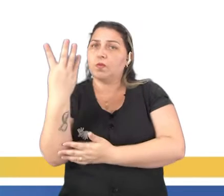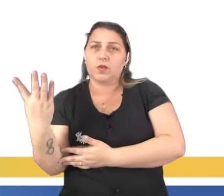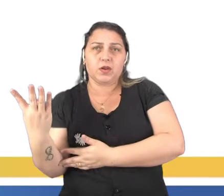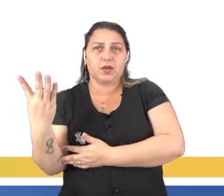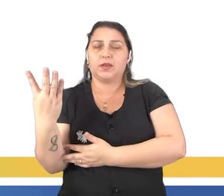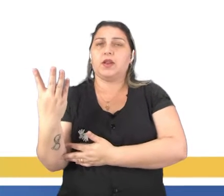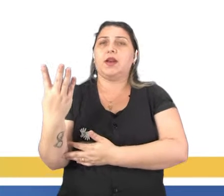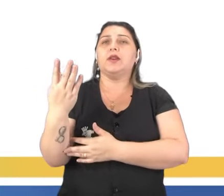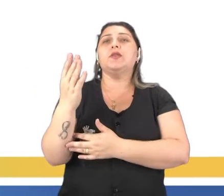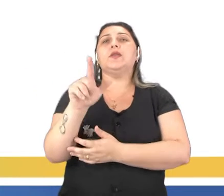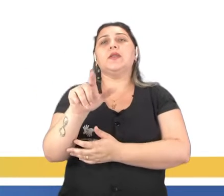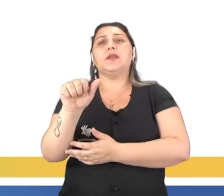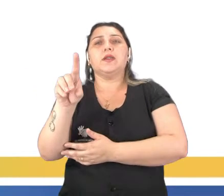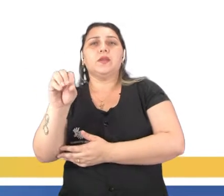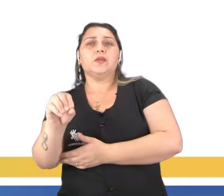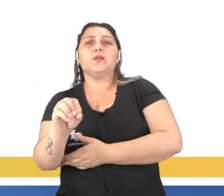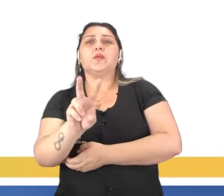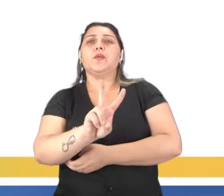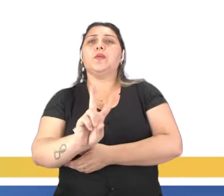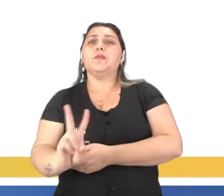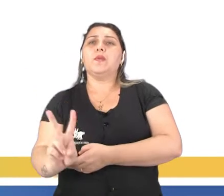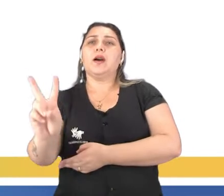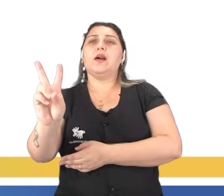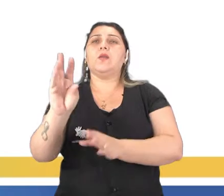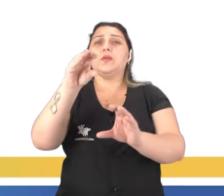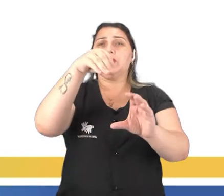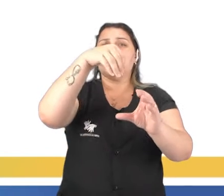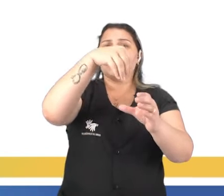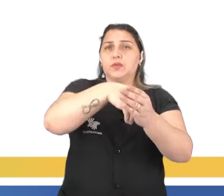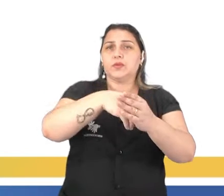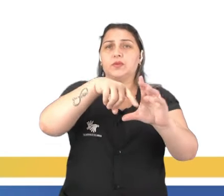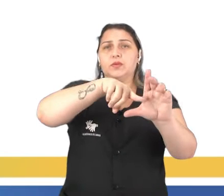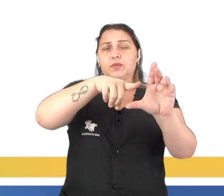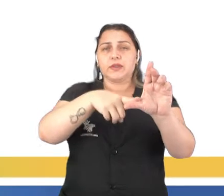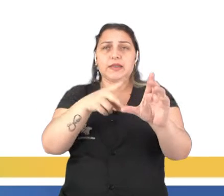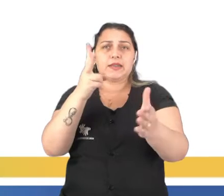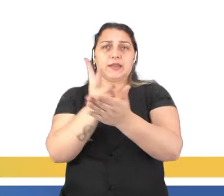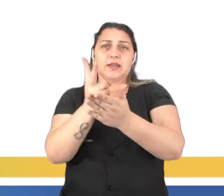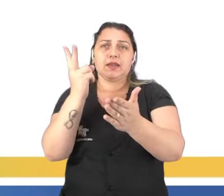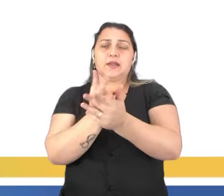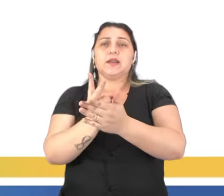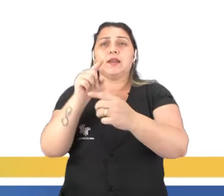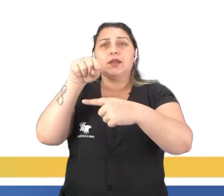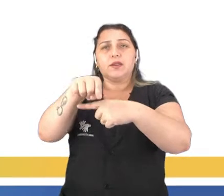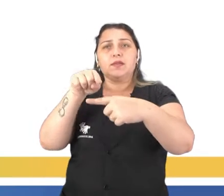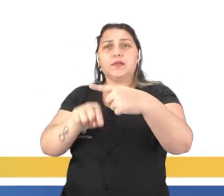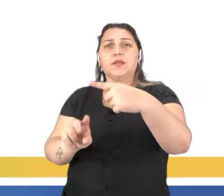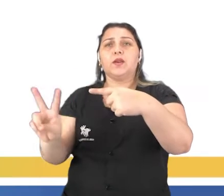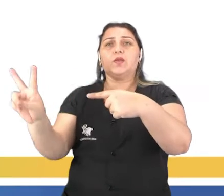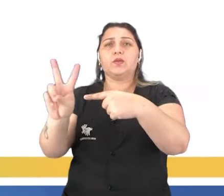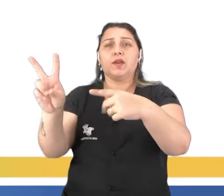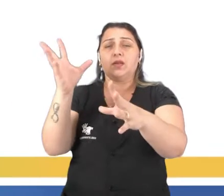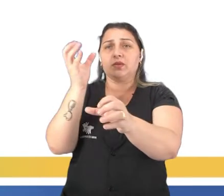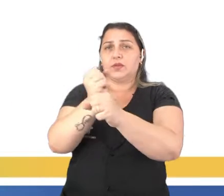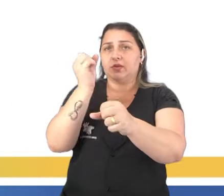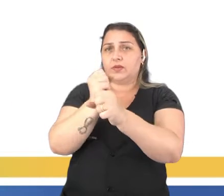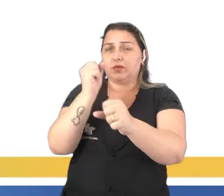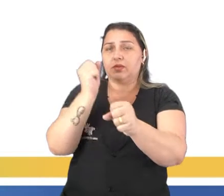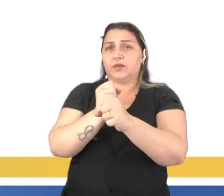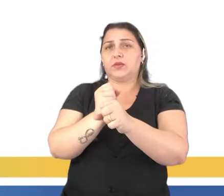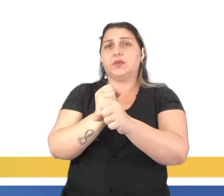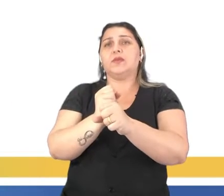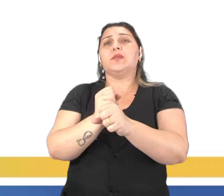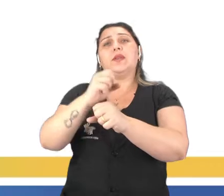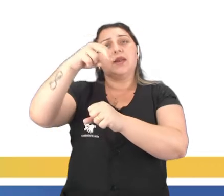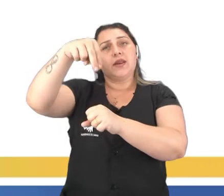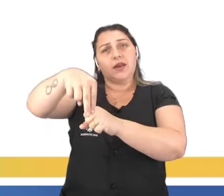de lados, o valor de cada ângulo interno sempre vai ser dado pela divisão do valor dessa soma por n,